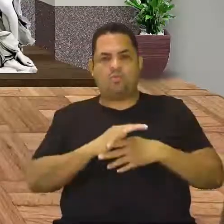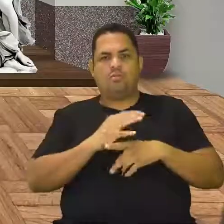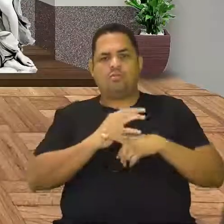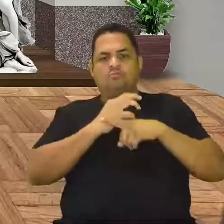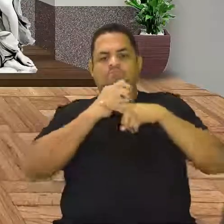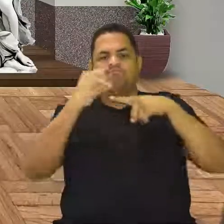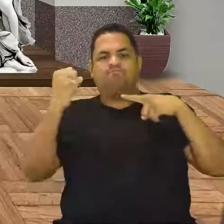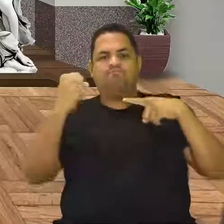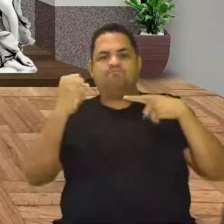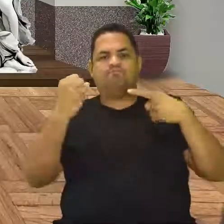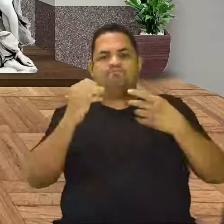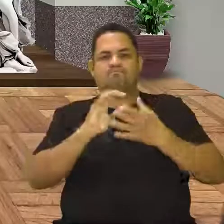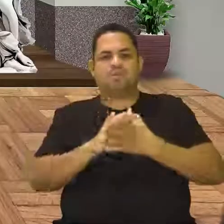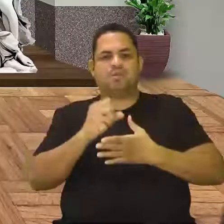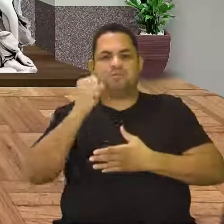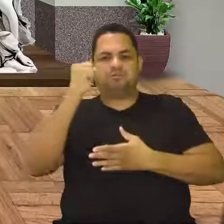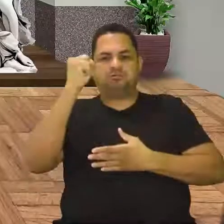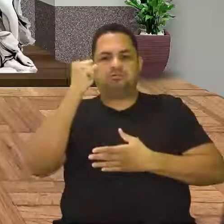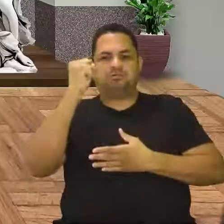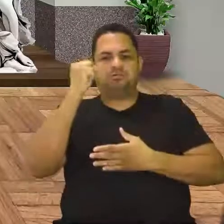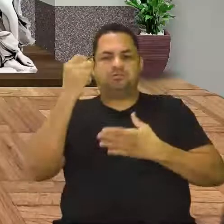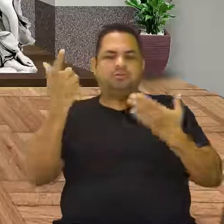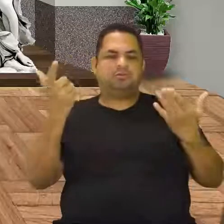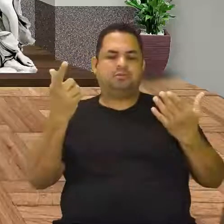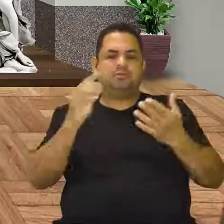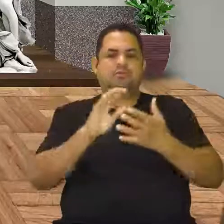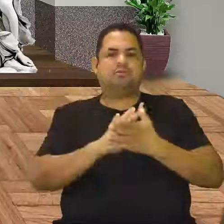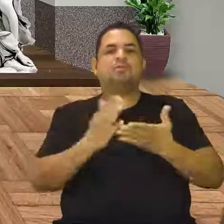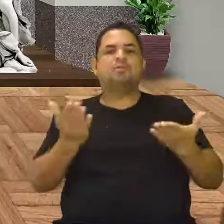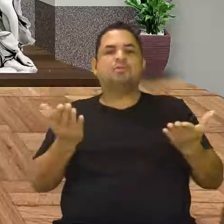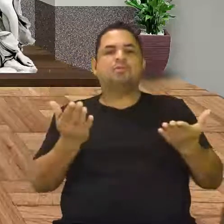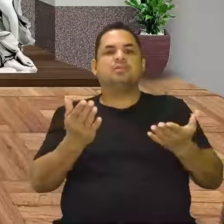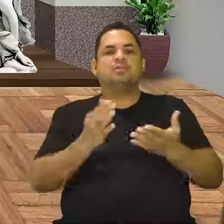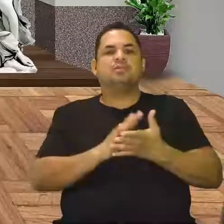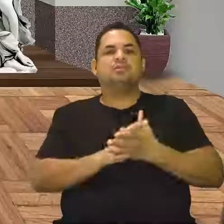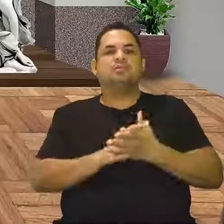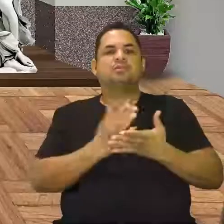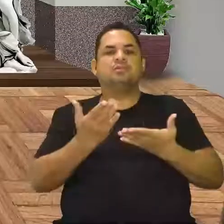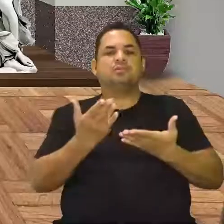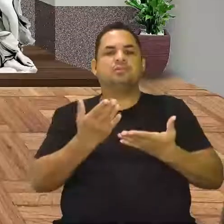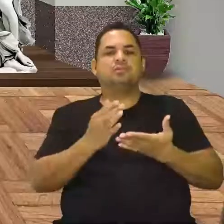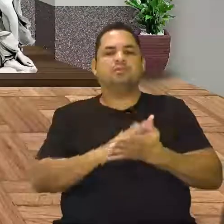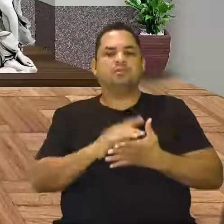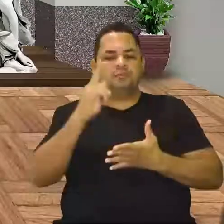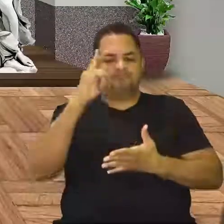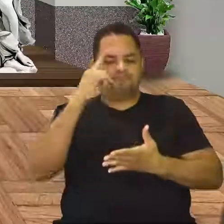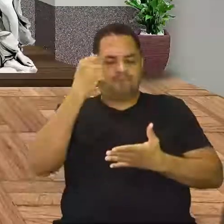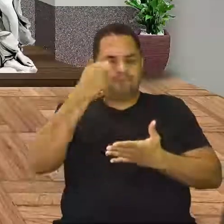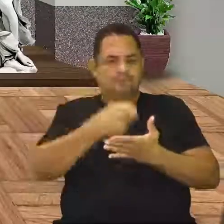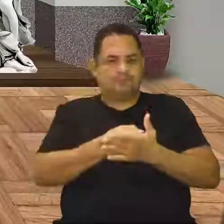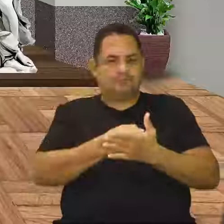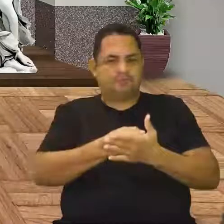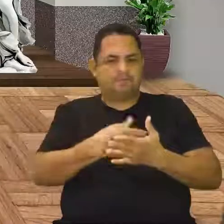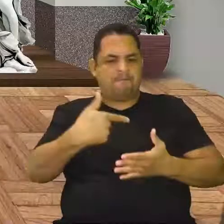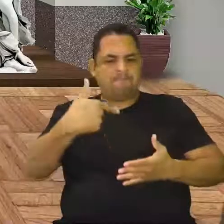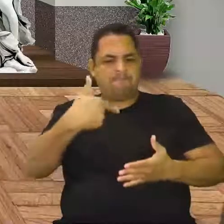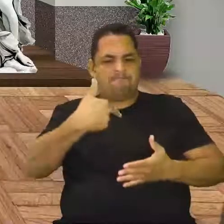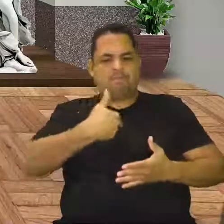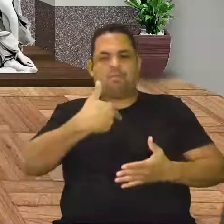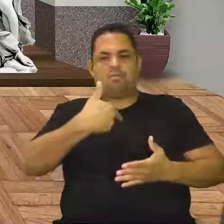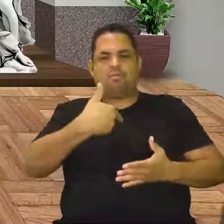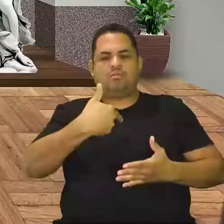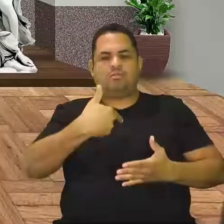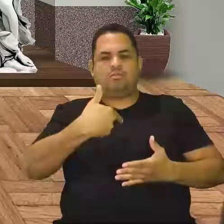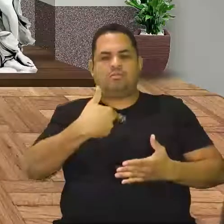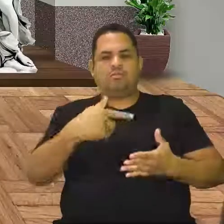que fosse um troféu mu é por isso que ele vai decidir o mapa a